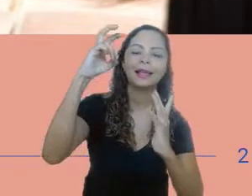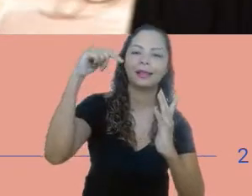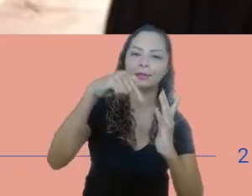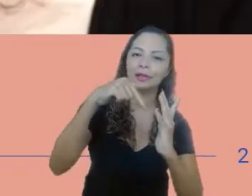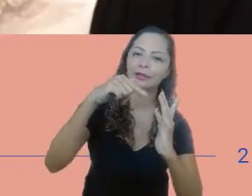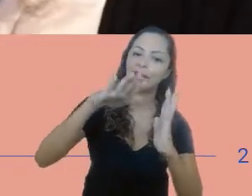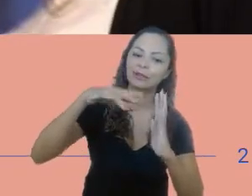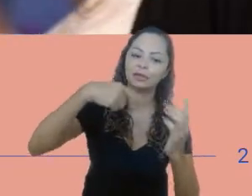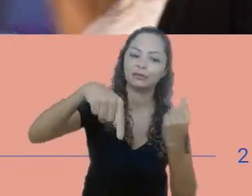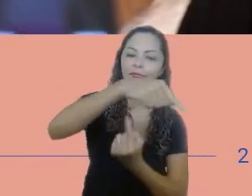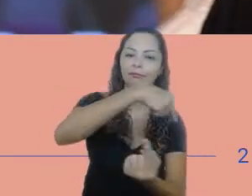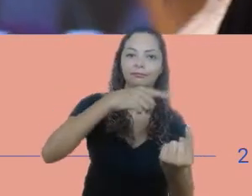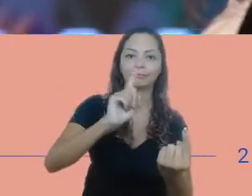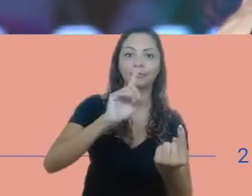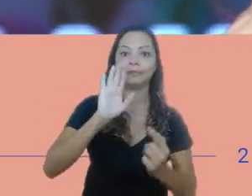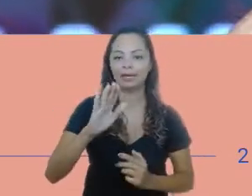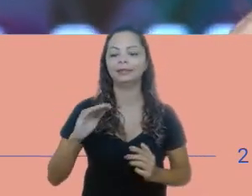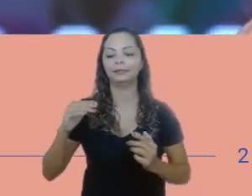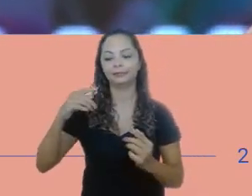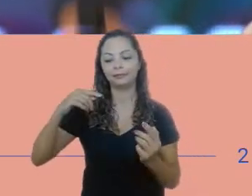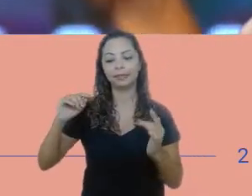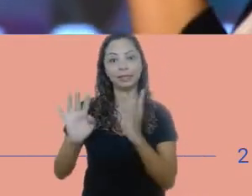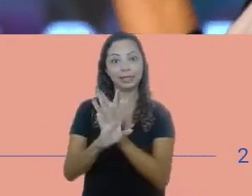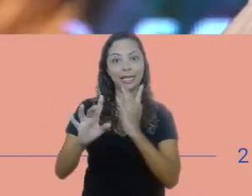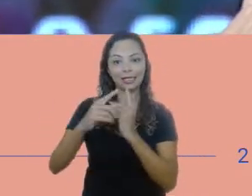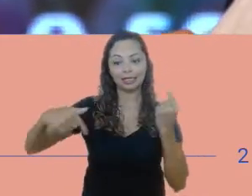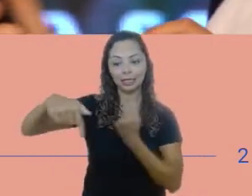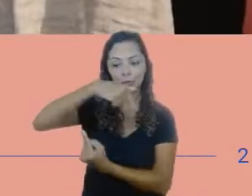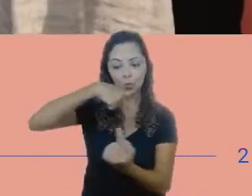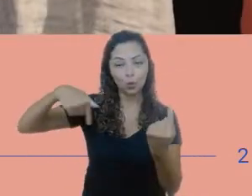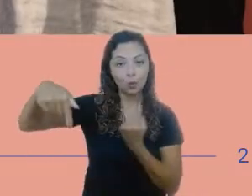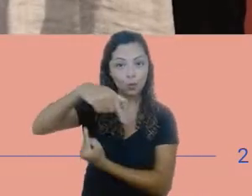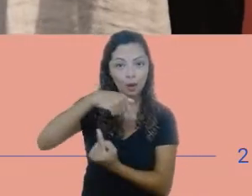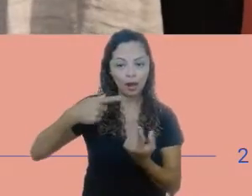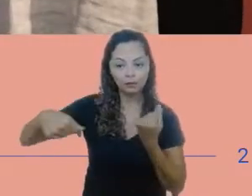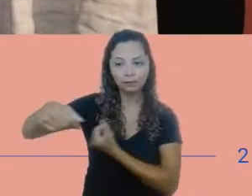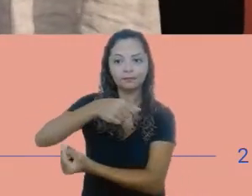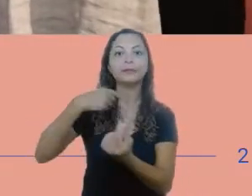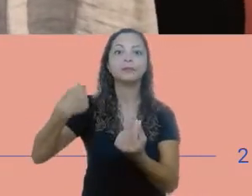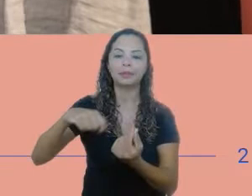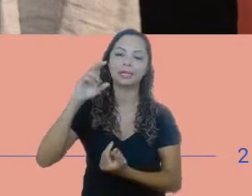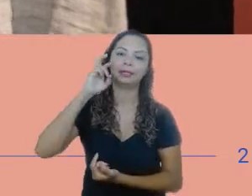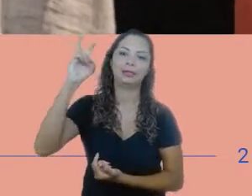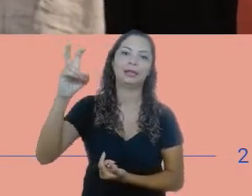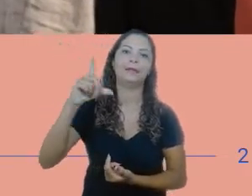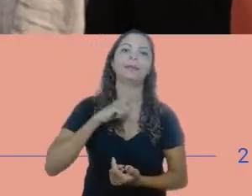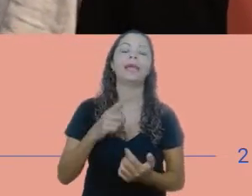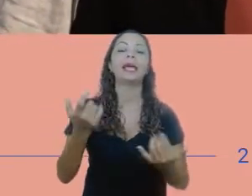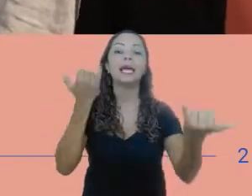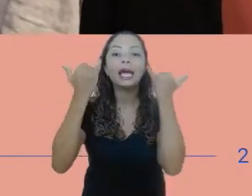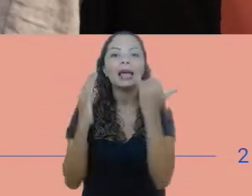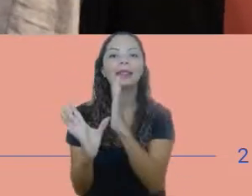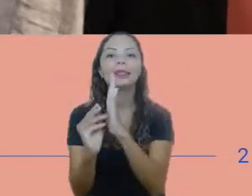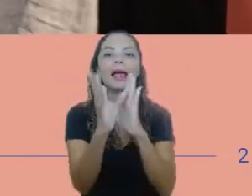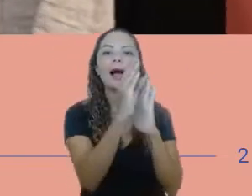a tecnologia Vai facilitar a coleta de dados vai permitir a transparência EA rastreabilidade vai conectar pessoas